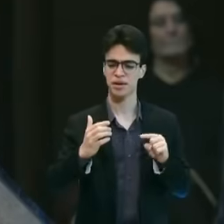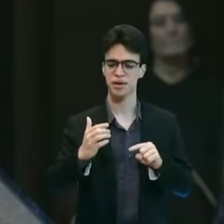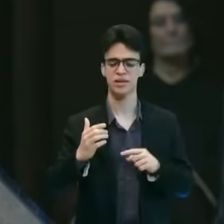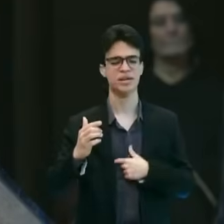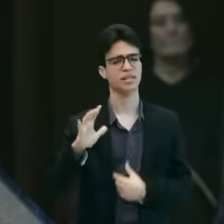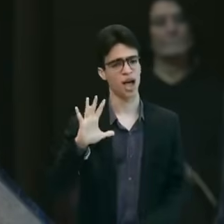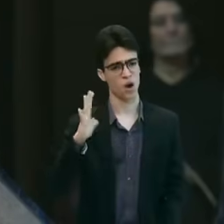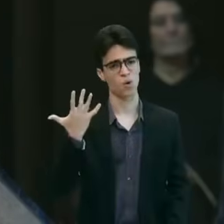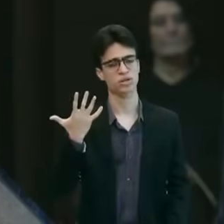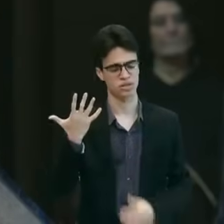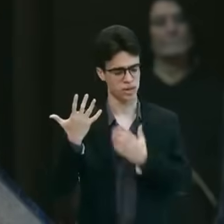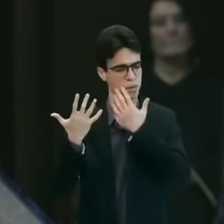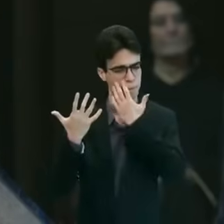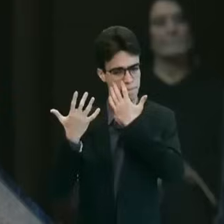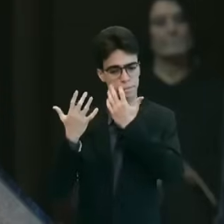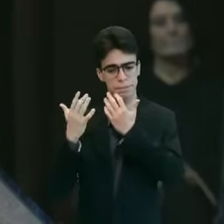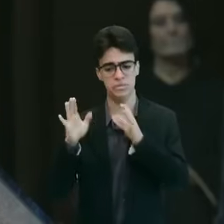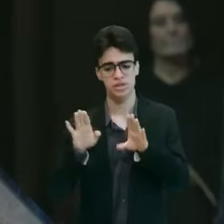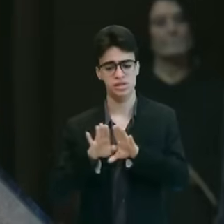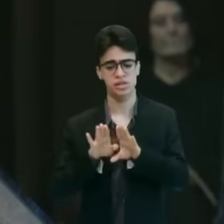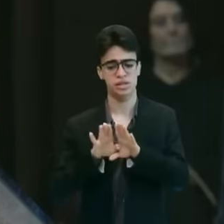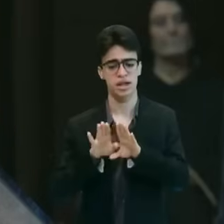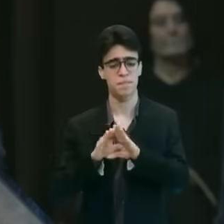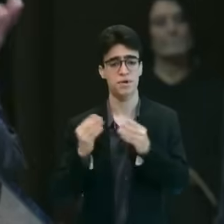aconteceu com Caim e como